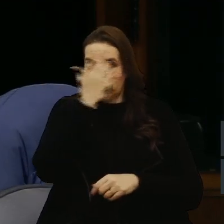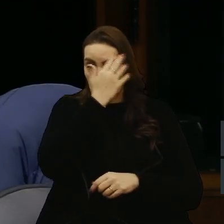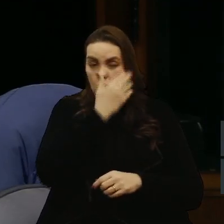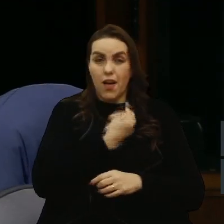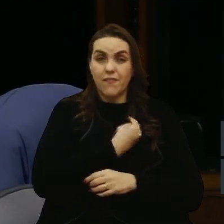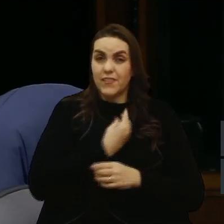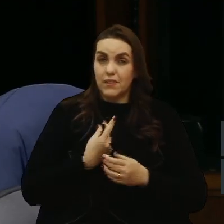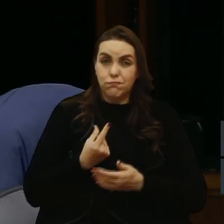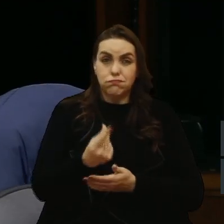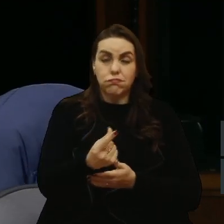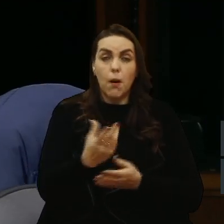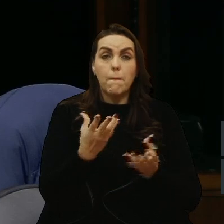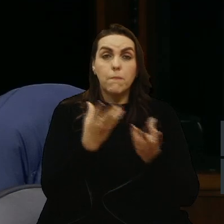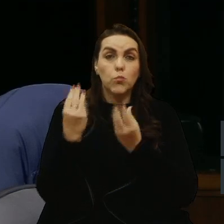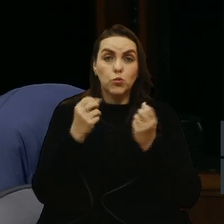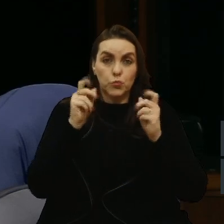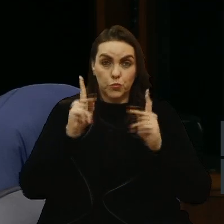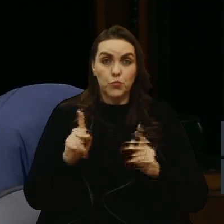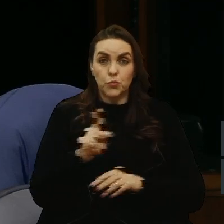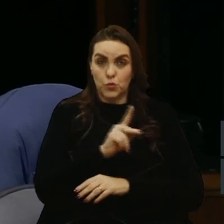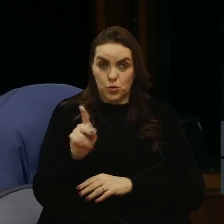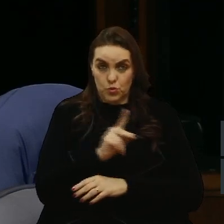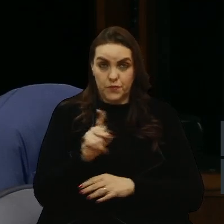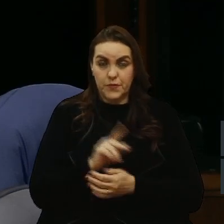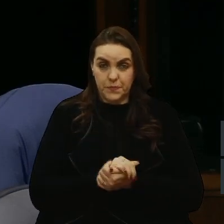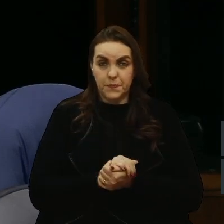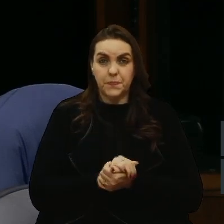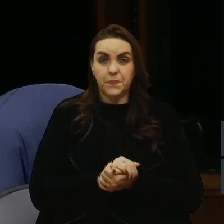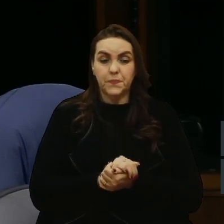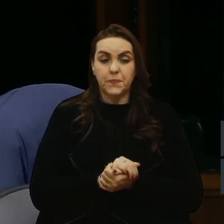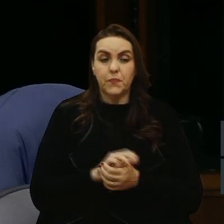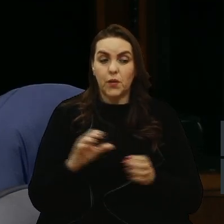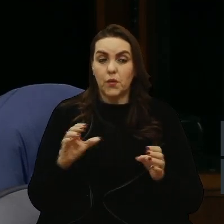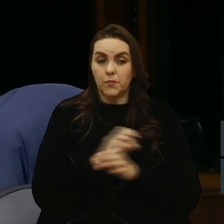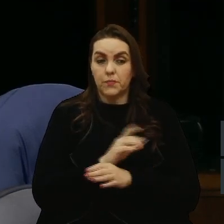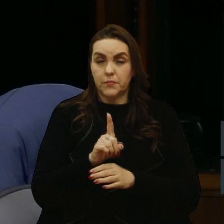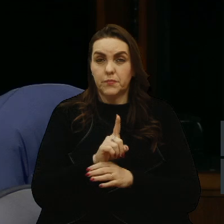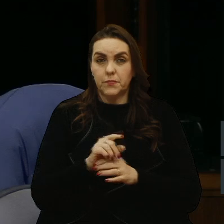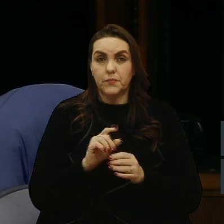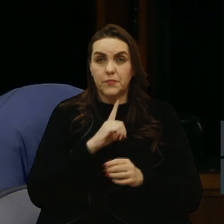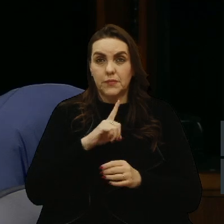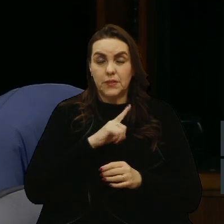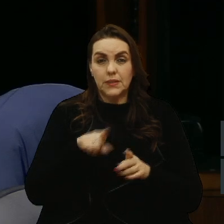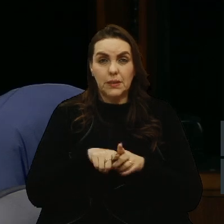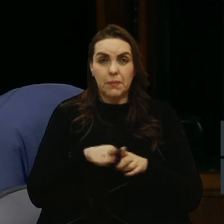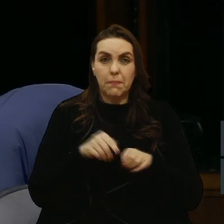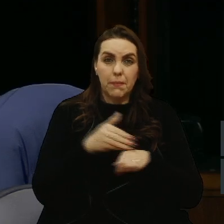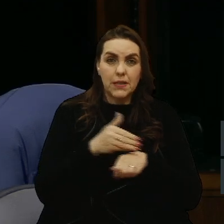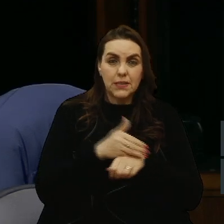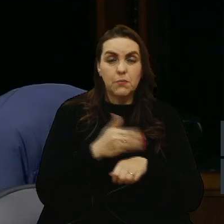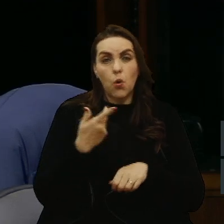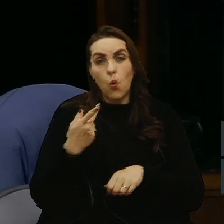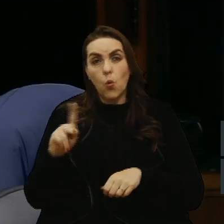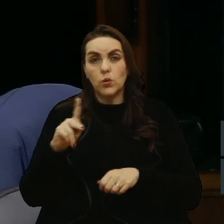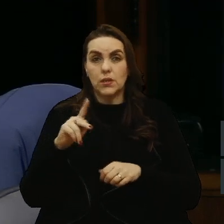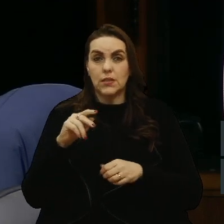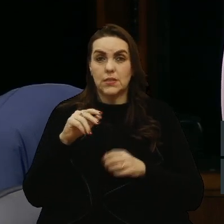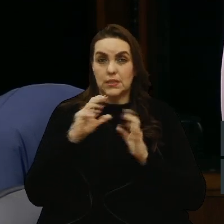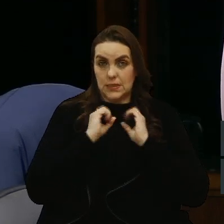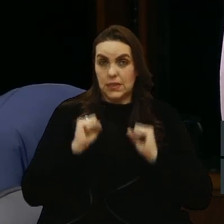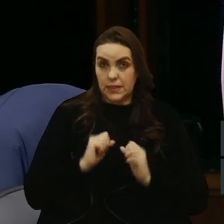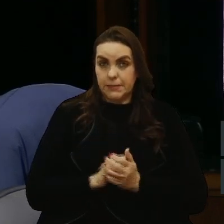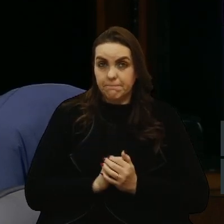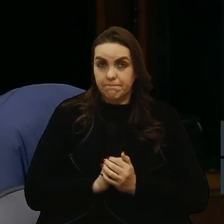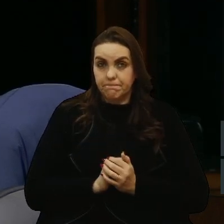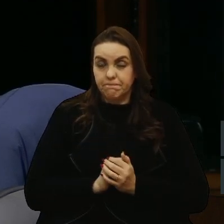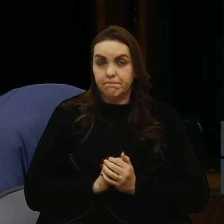muitos professores que compõem quase integralmente o quadro de outras secretarias, Felipe. Se a gente pegar, por exemplo, esporte